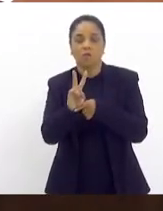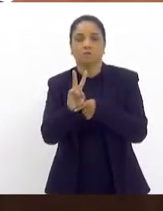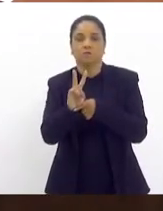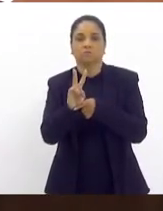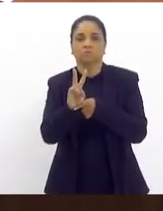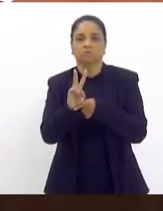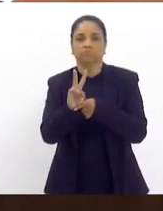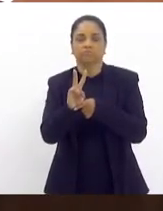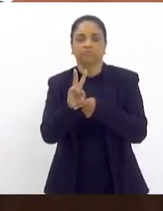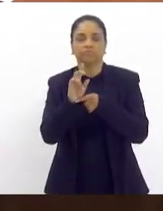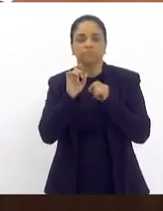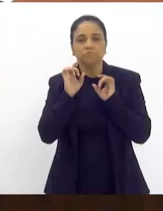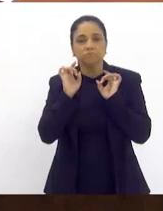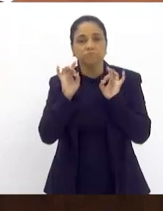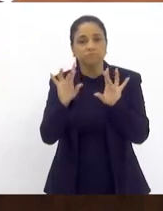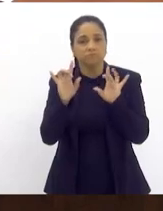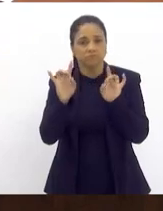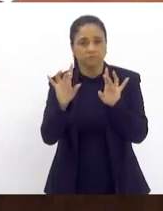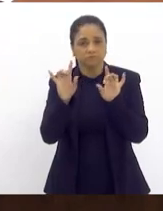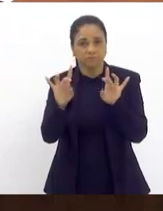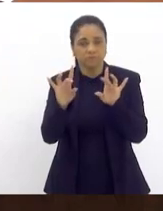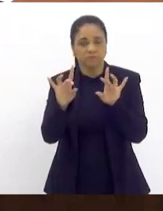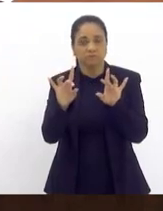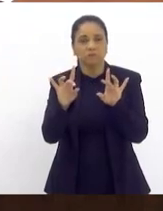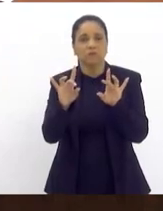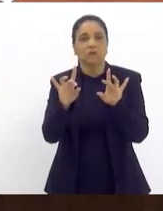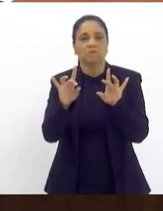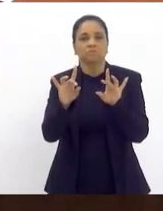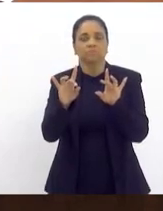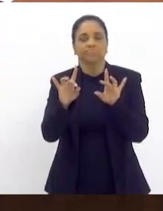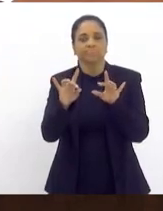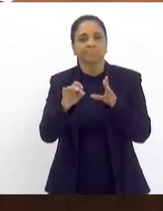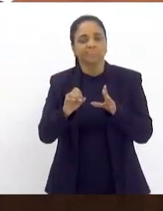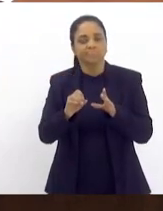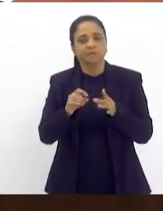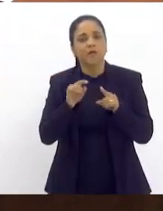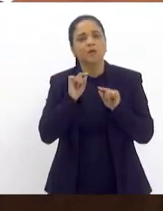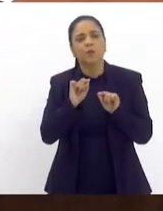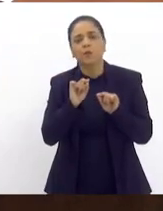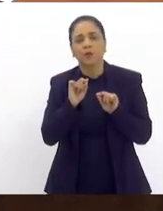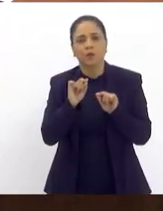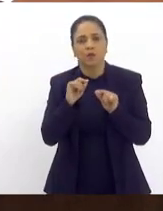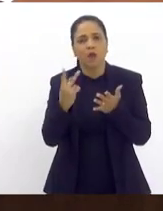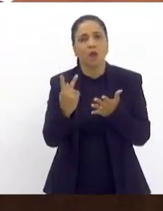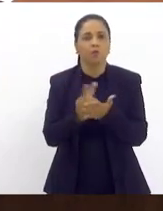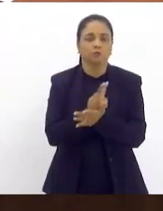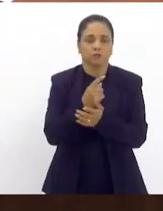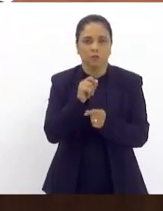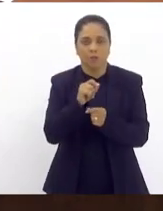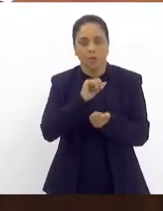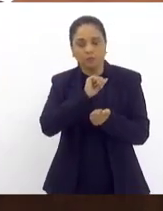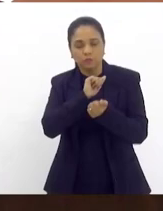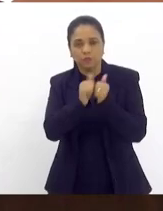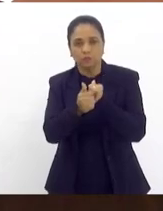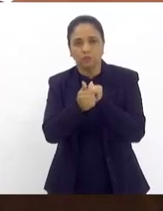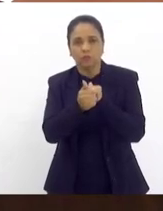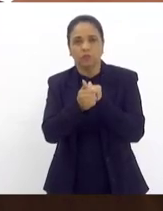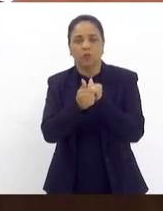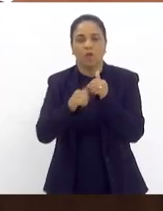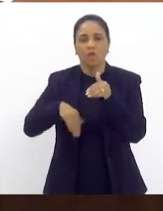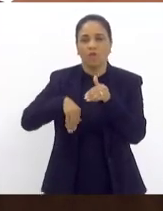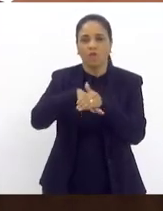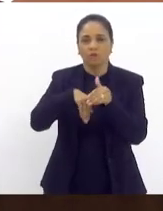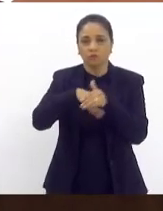aí no que foi é lamentável cena de um jogador de futebol da Seleção Brasileira